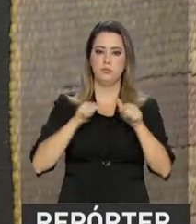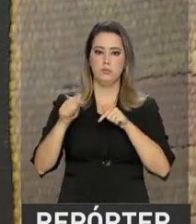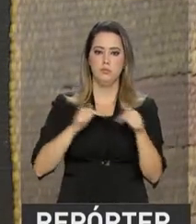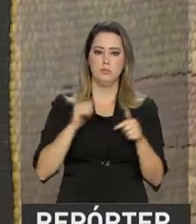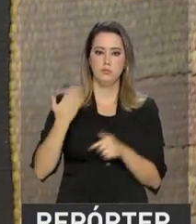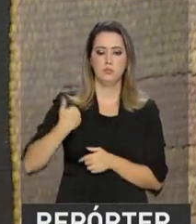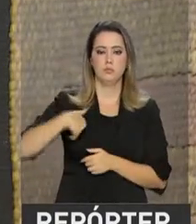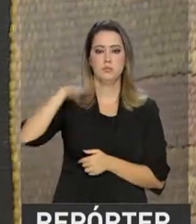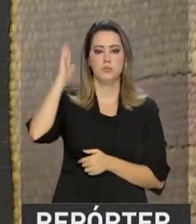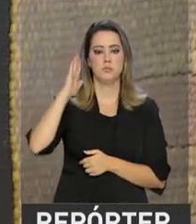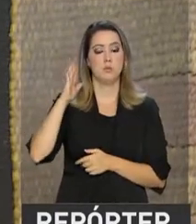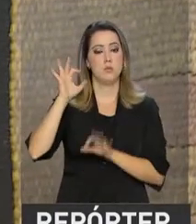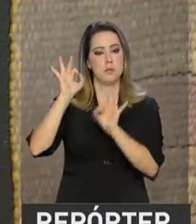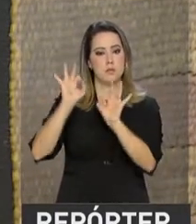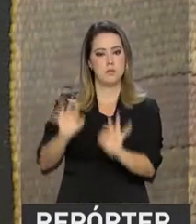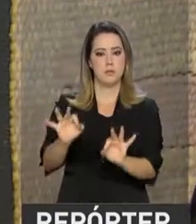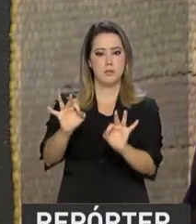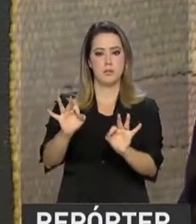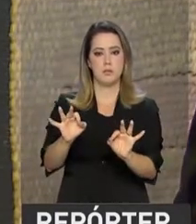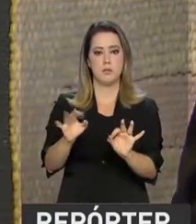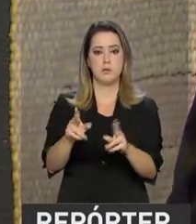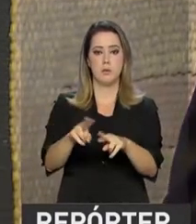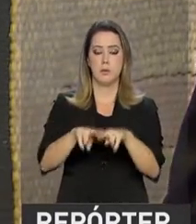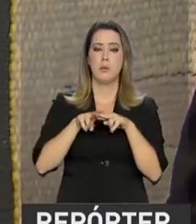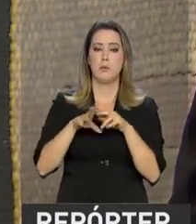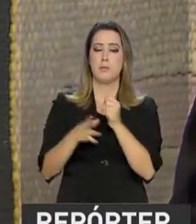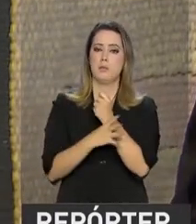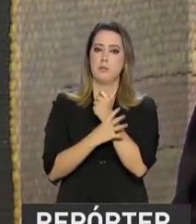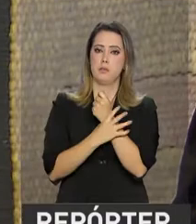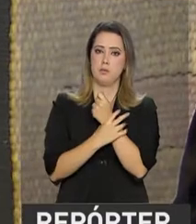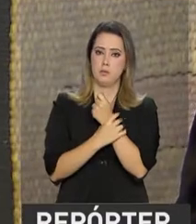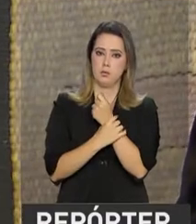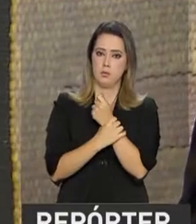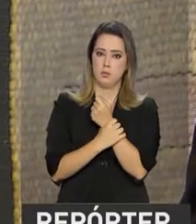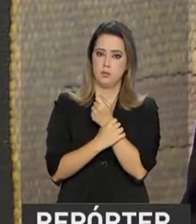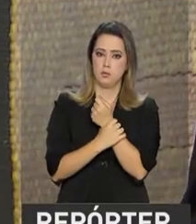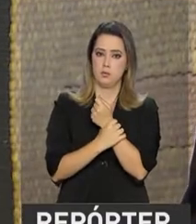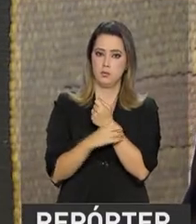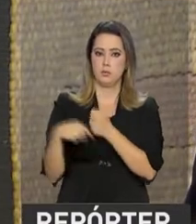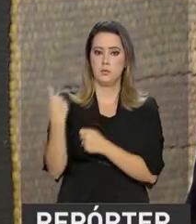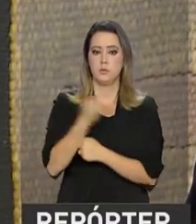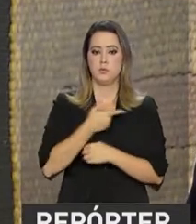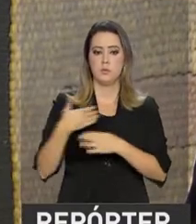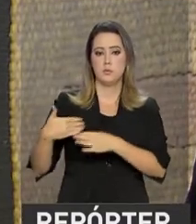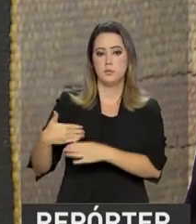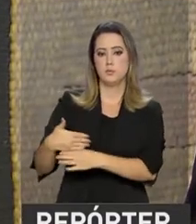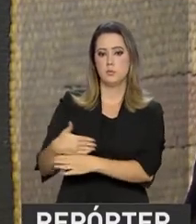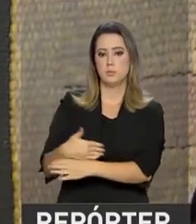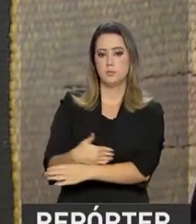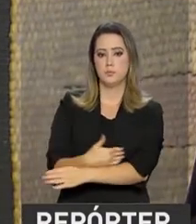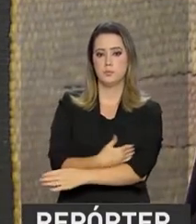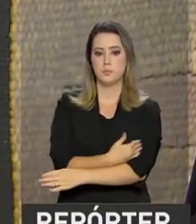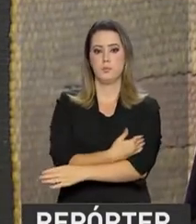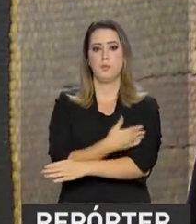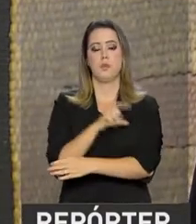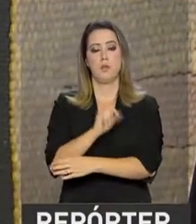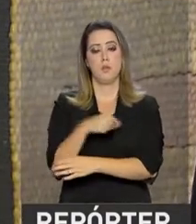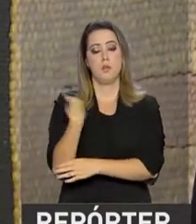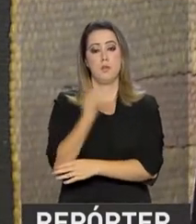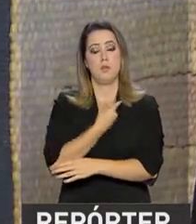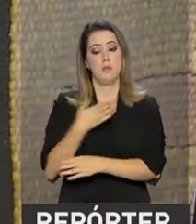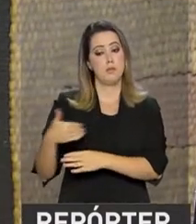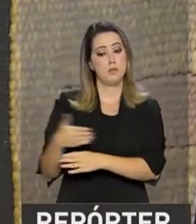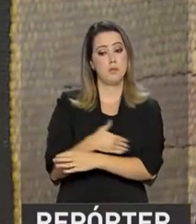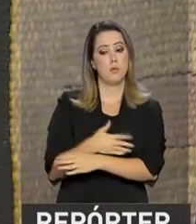ainda mais coordenada pela segurança nas nossas fronteiras. E a segurança nas